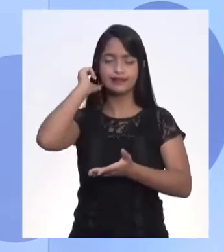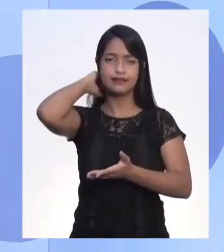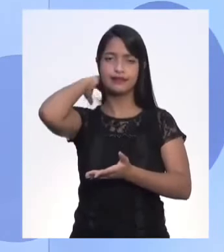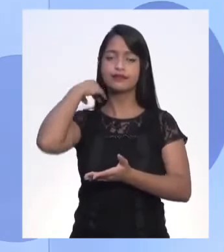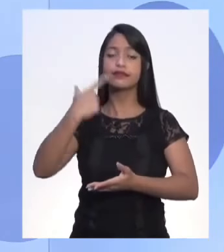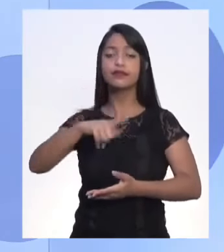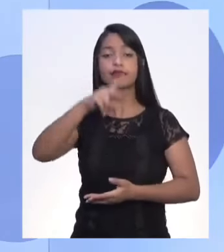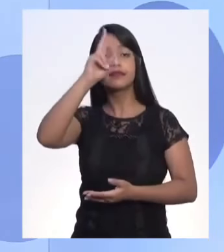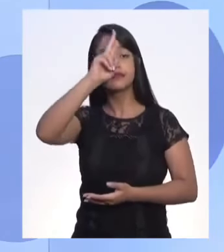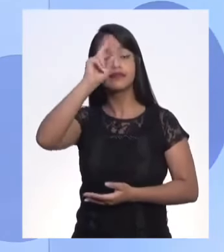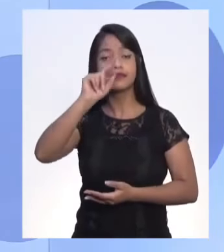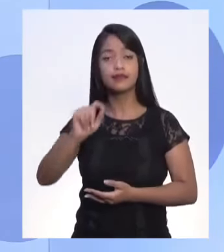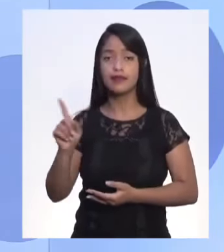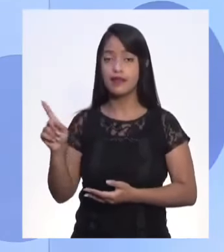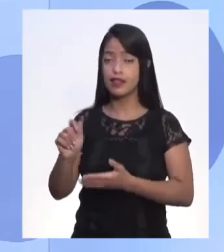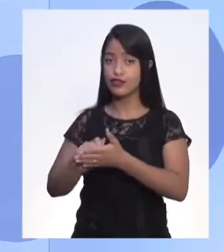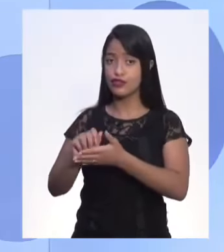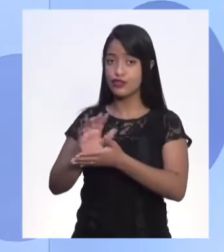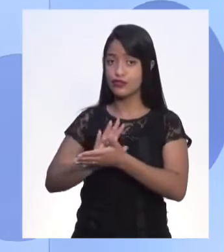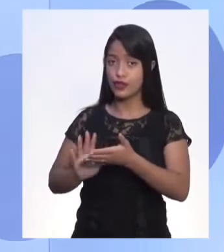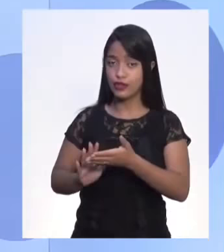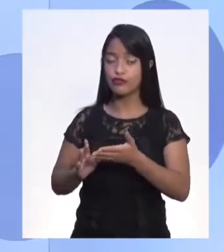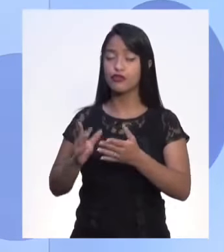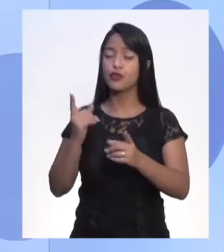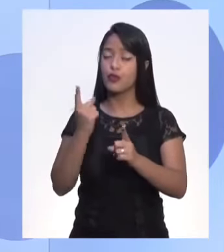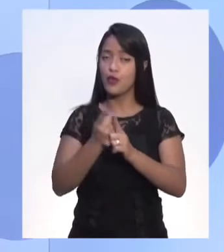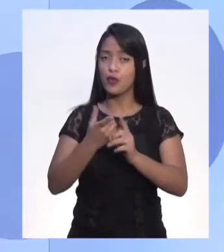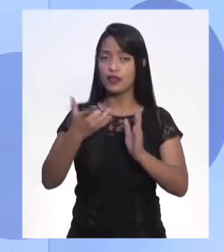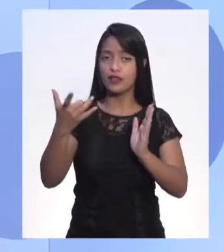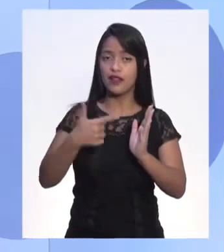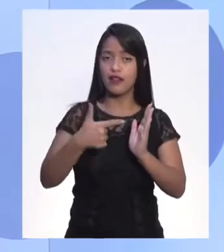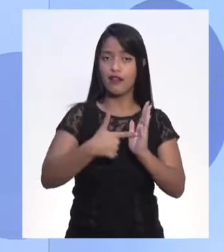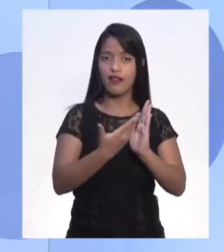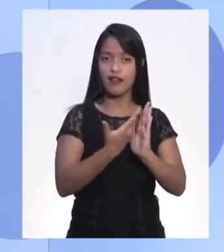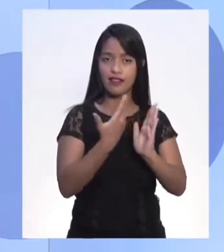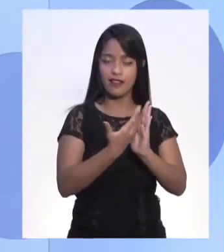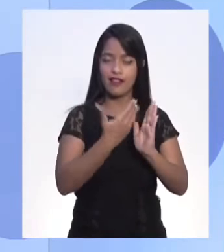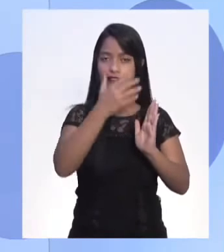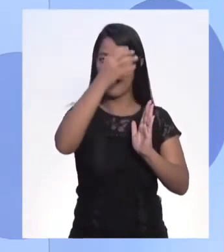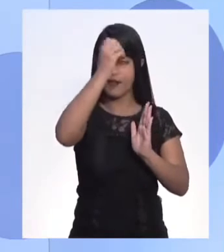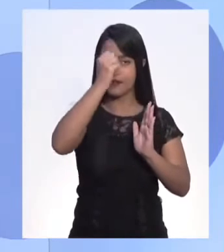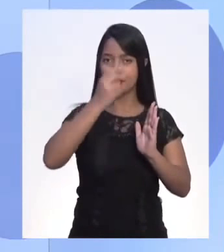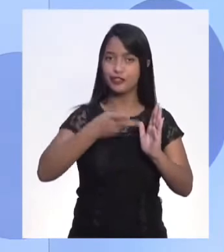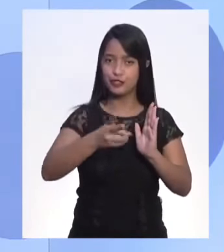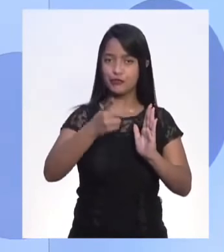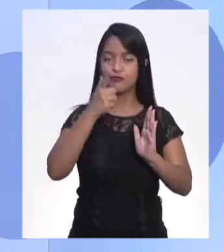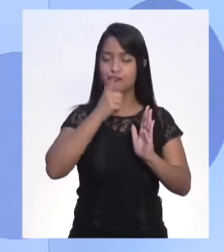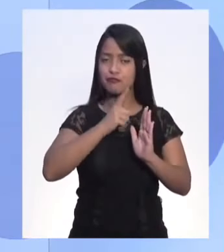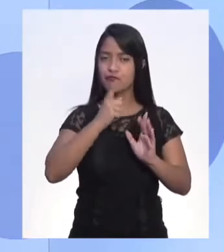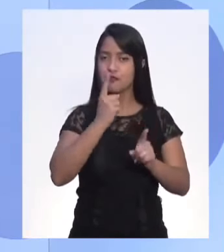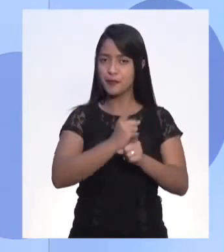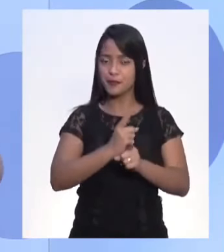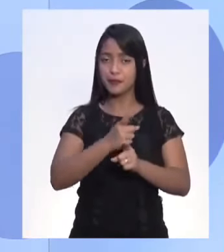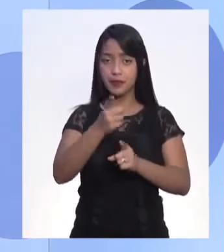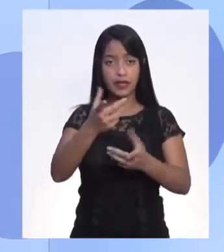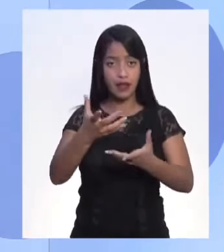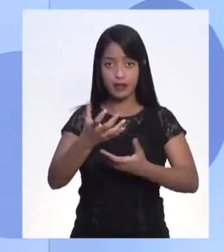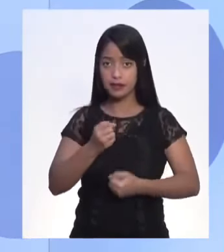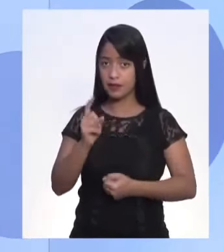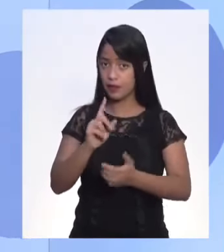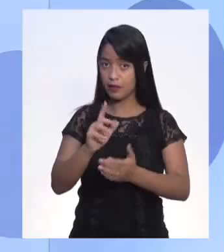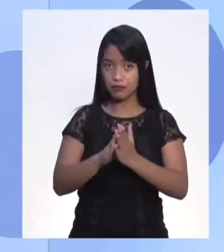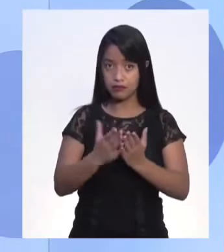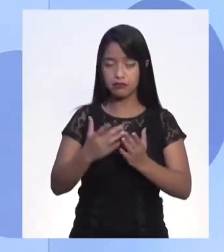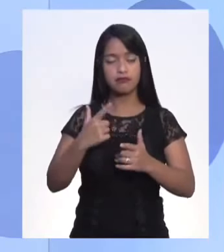né que essa atividade esse exercício tá lá no caderno aprender sempre de vocês vocês não receberam não tem problema